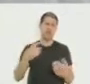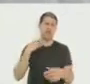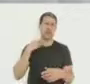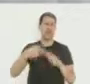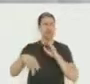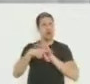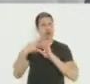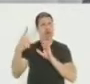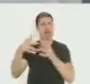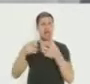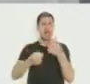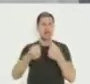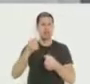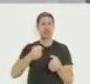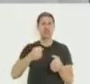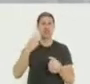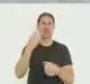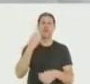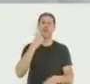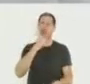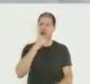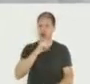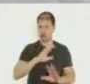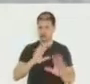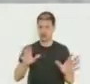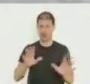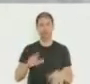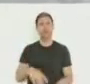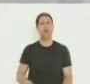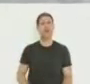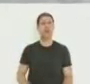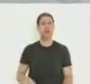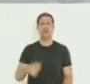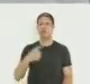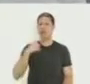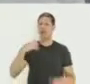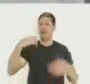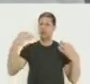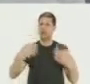de excelência uma unidade exemplar de